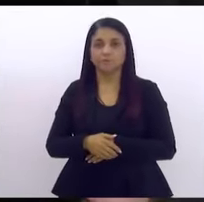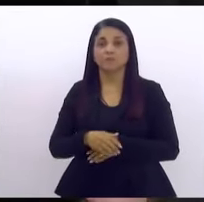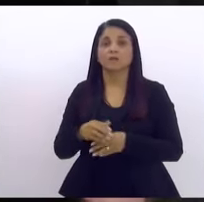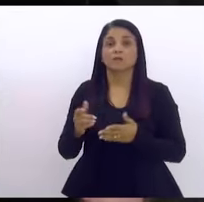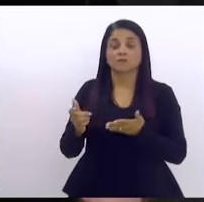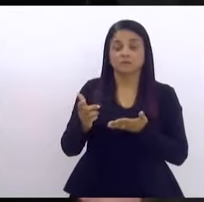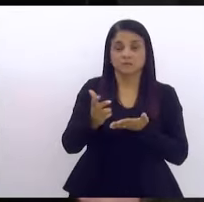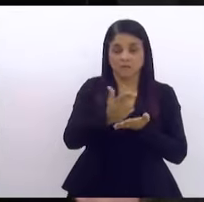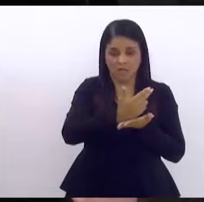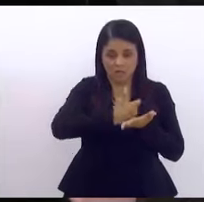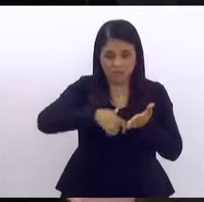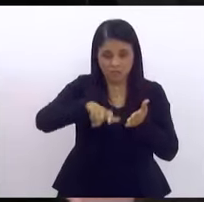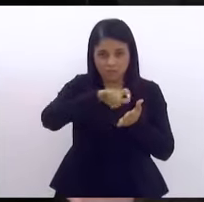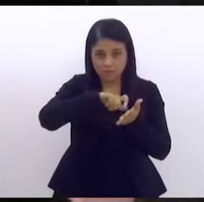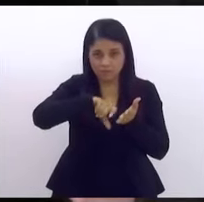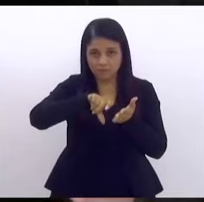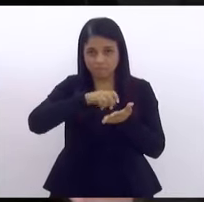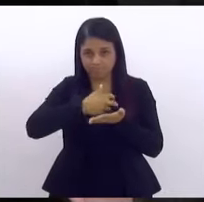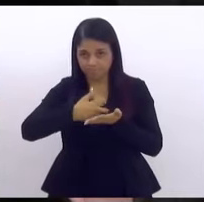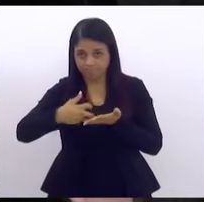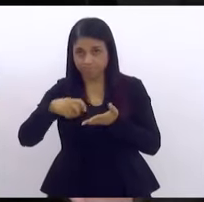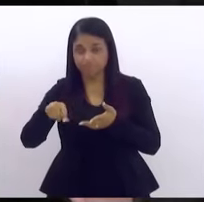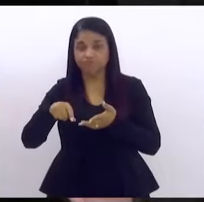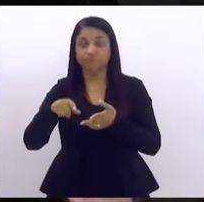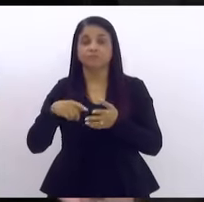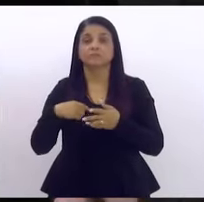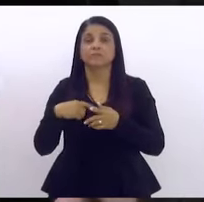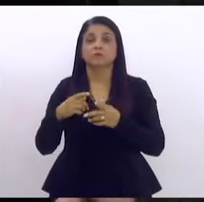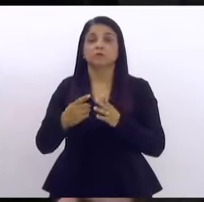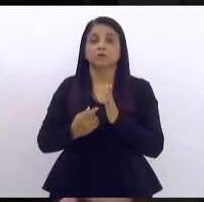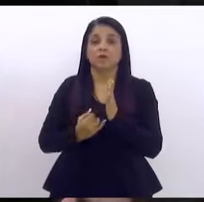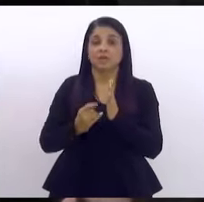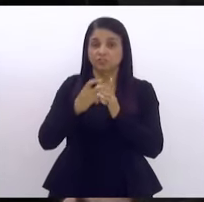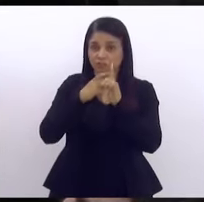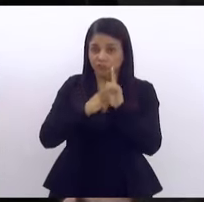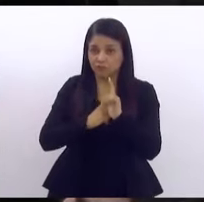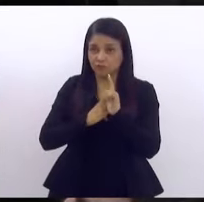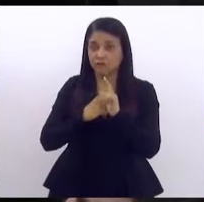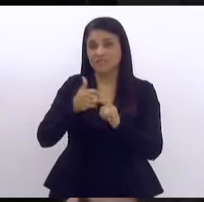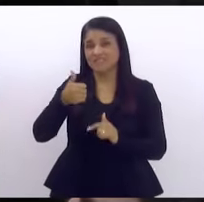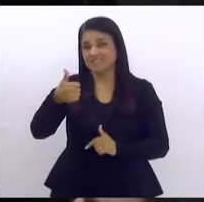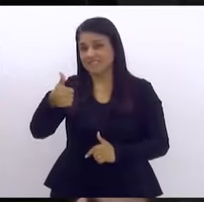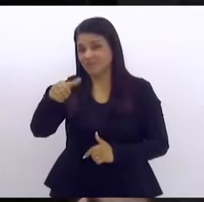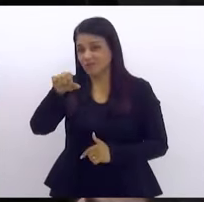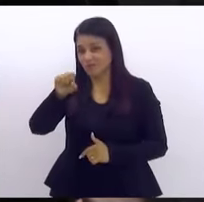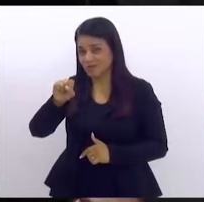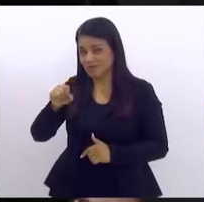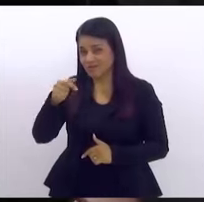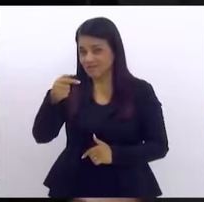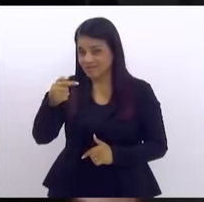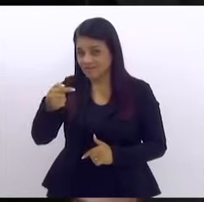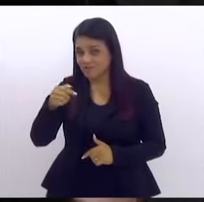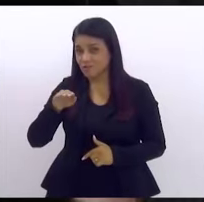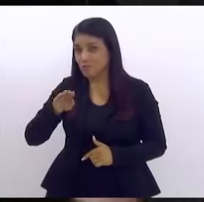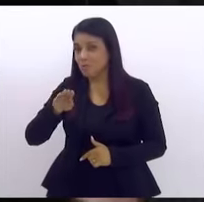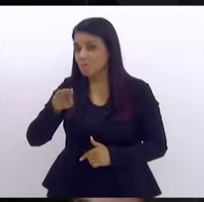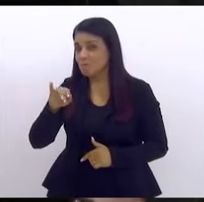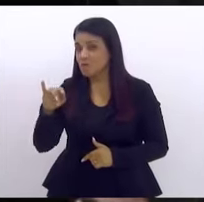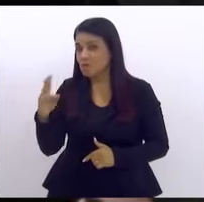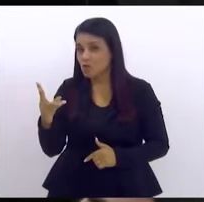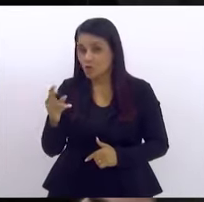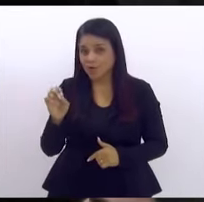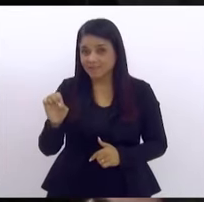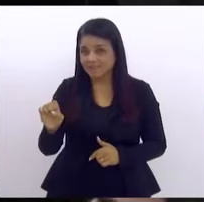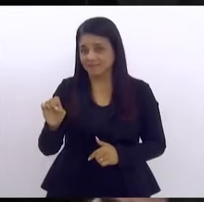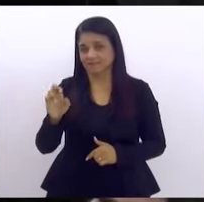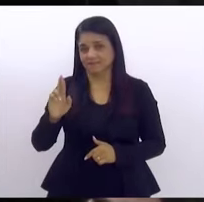com que o estoque da nossa dívida consolidada chegasse a 187 bilhões.